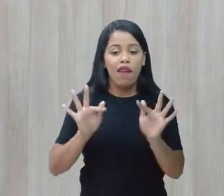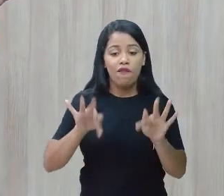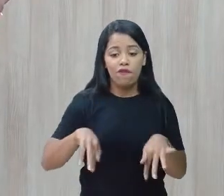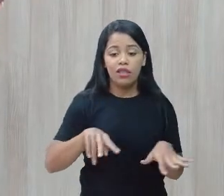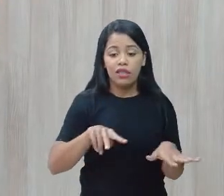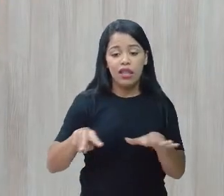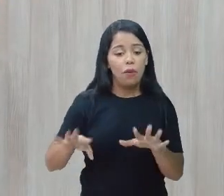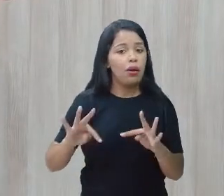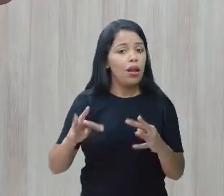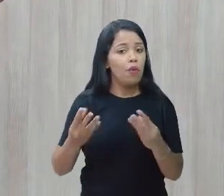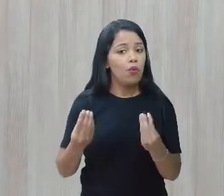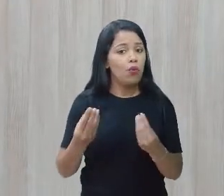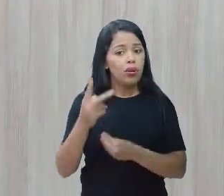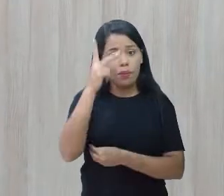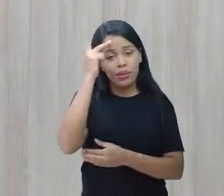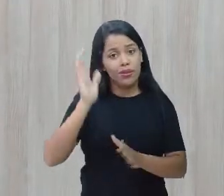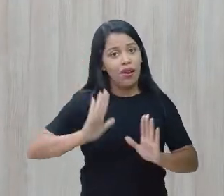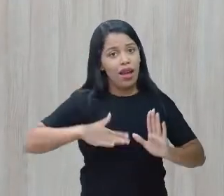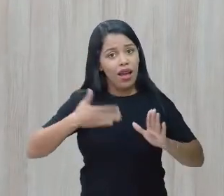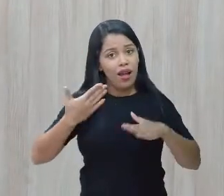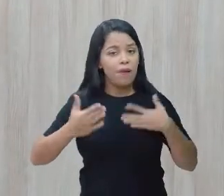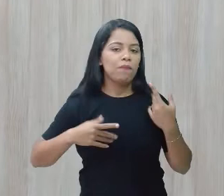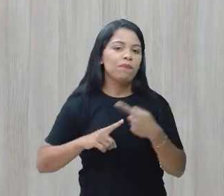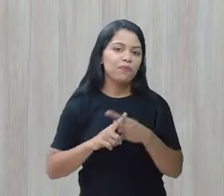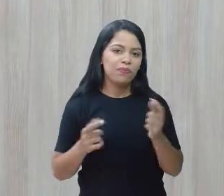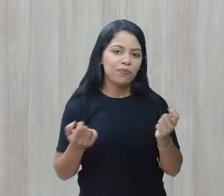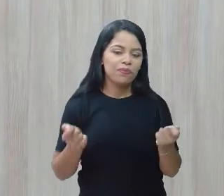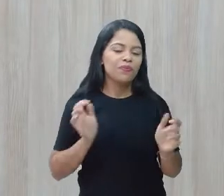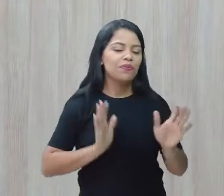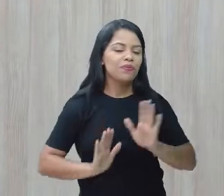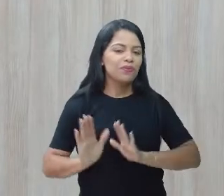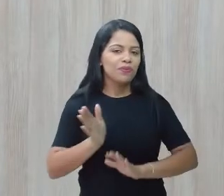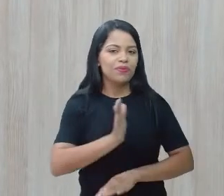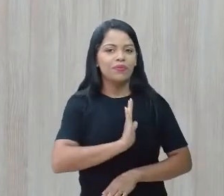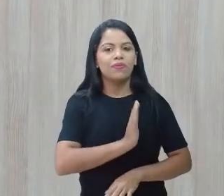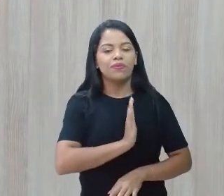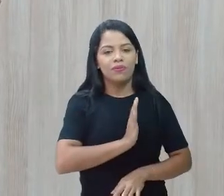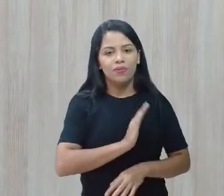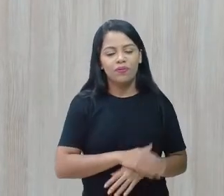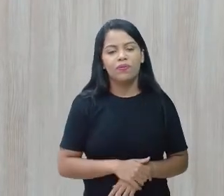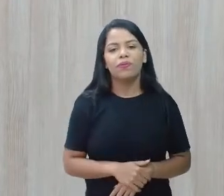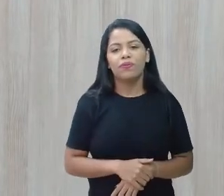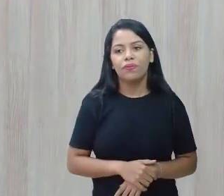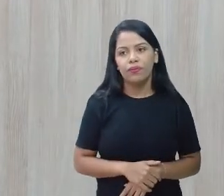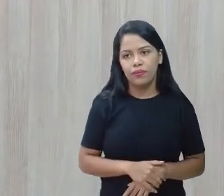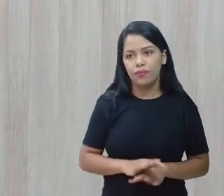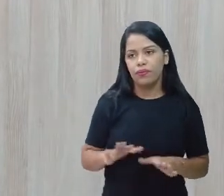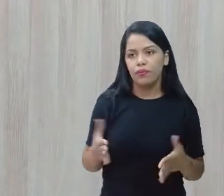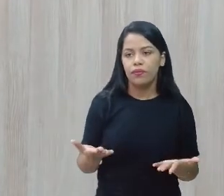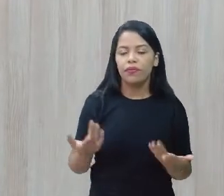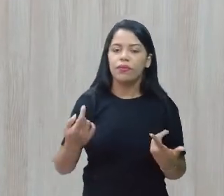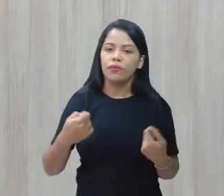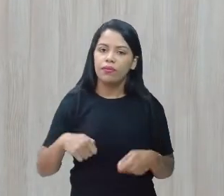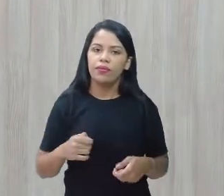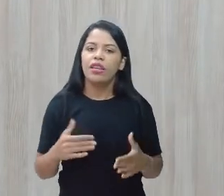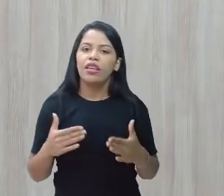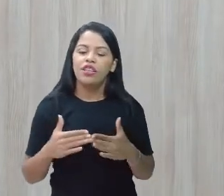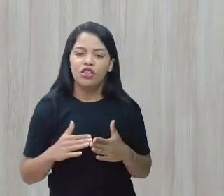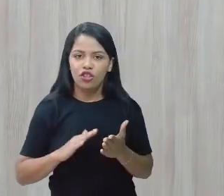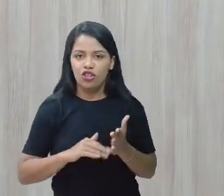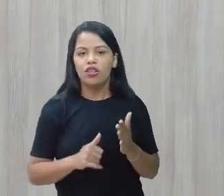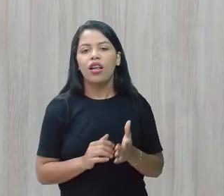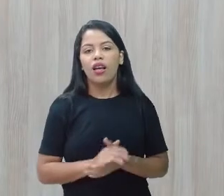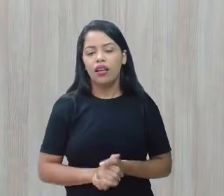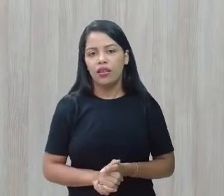né, nessa questão, mas é uma questão aí de cuidar do coração, vamos eliminar os excessos das bebidas